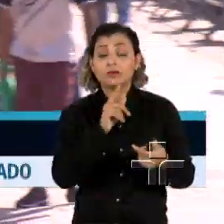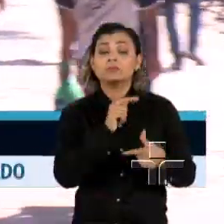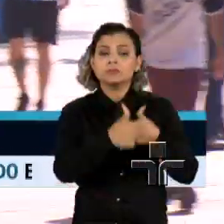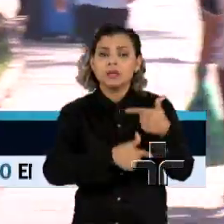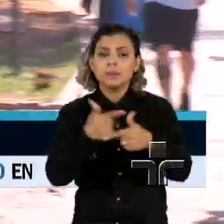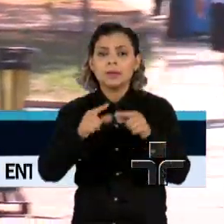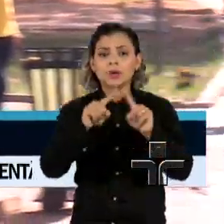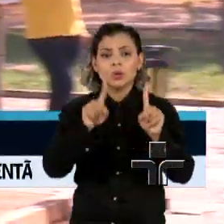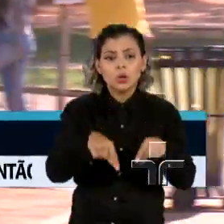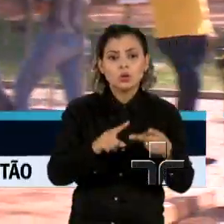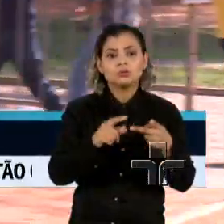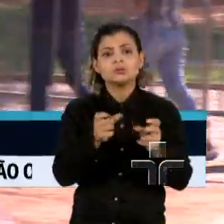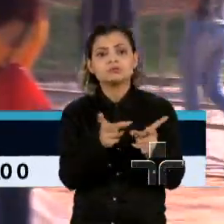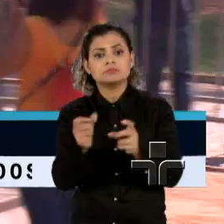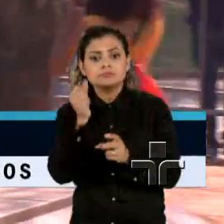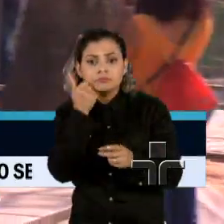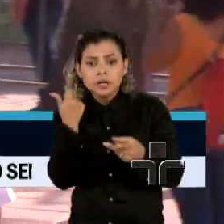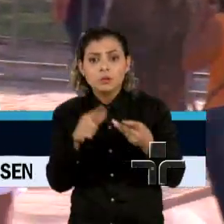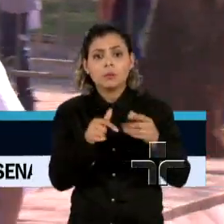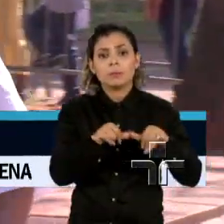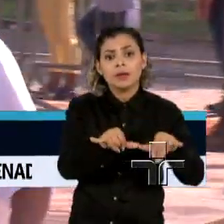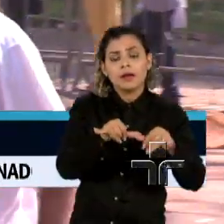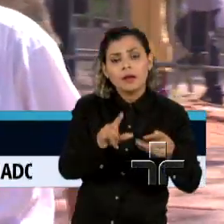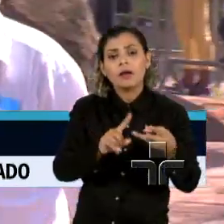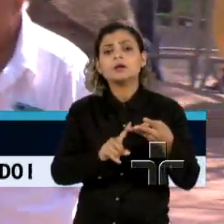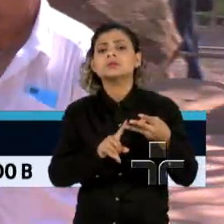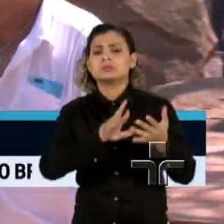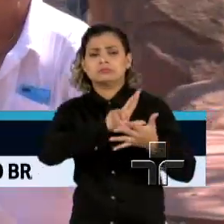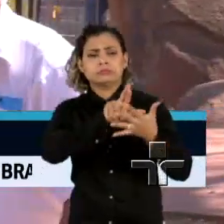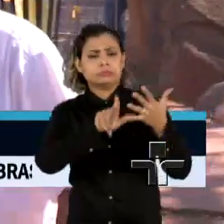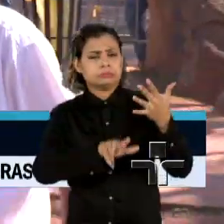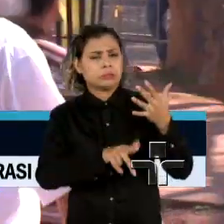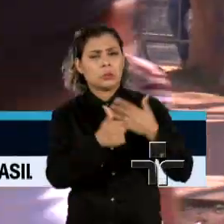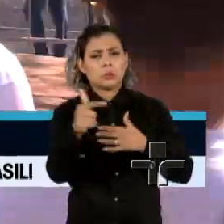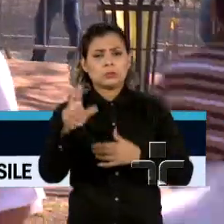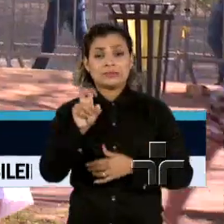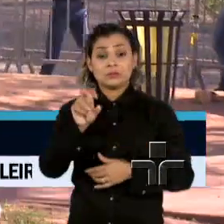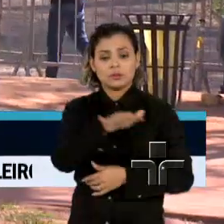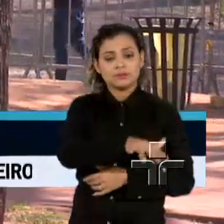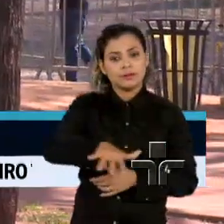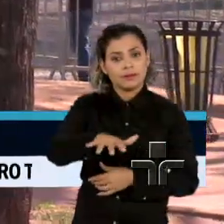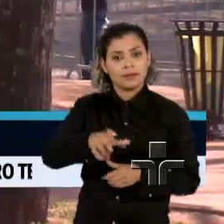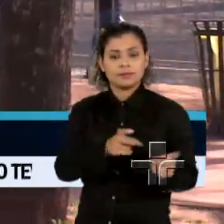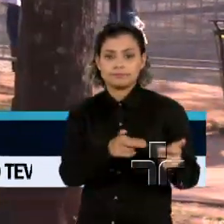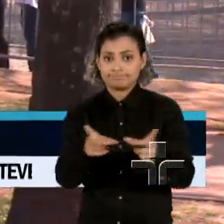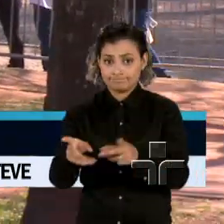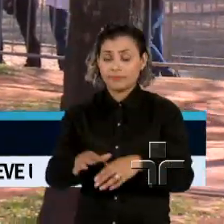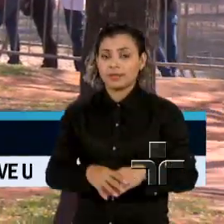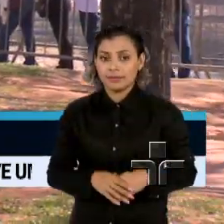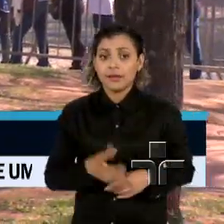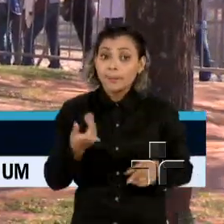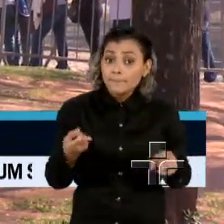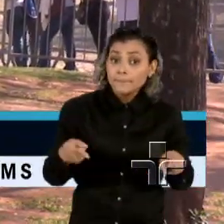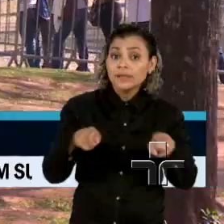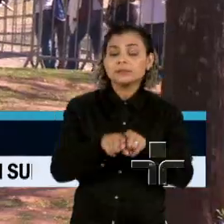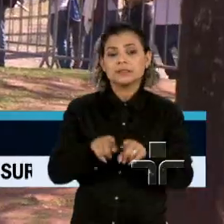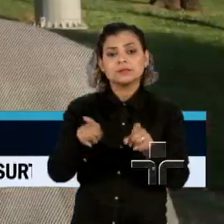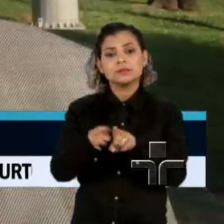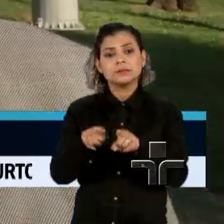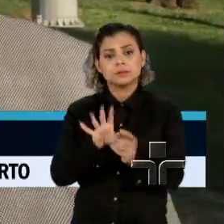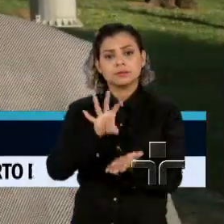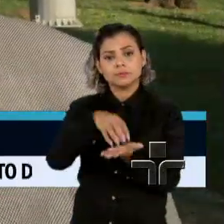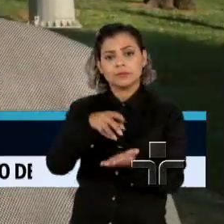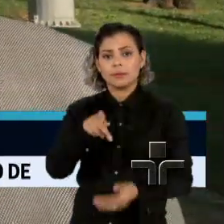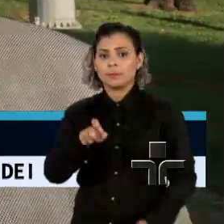em lojas, padarias, supermercados e em mais de 50 outras áreas do comércio. Nós estamos com parceria com o Instituto Paula